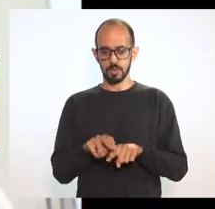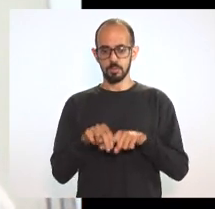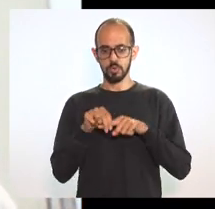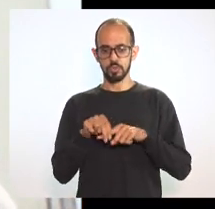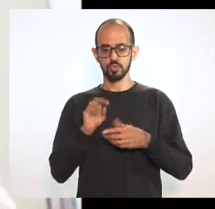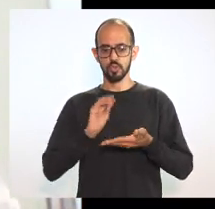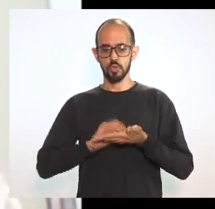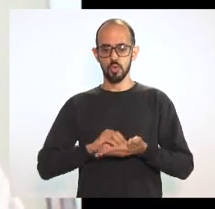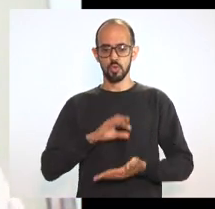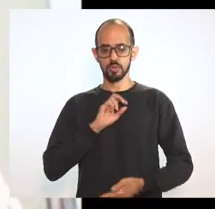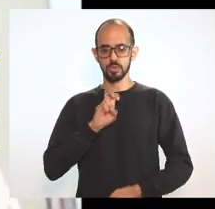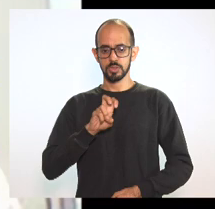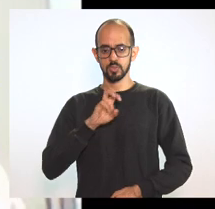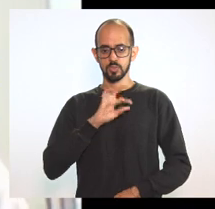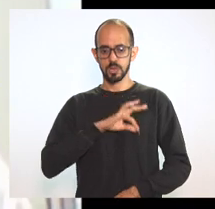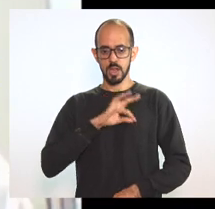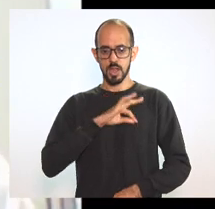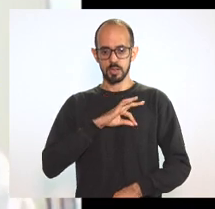salários.